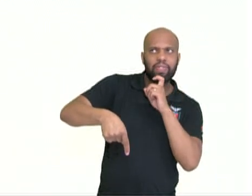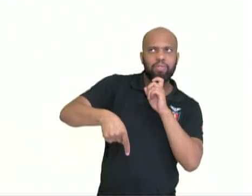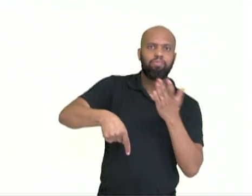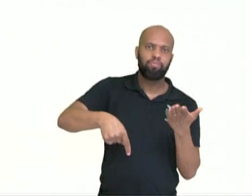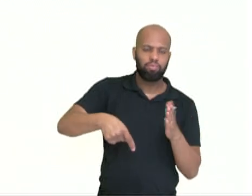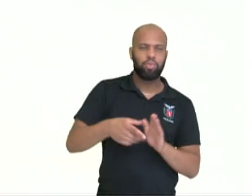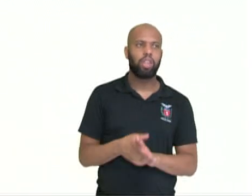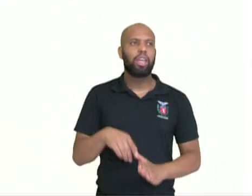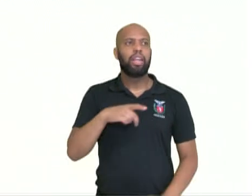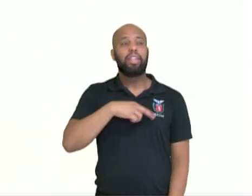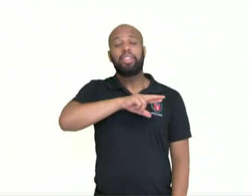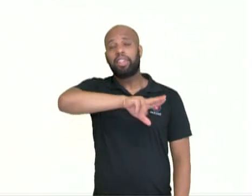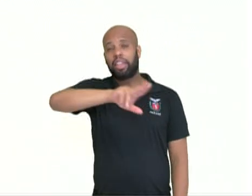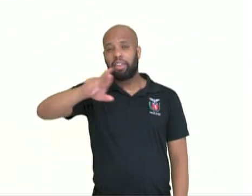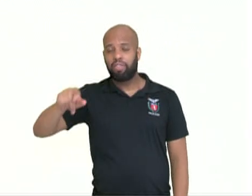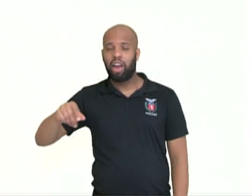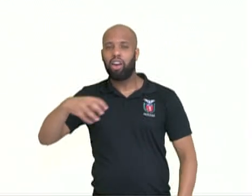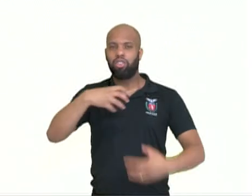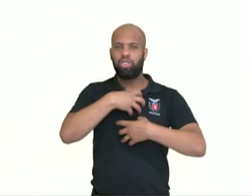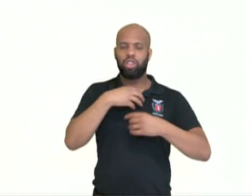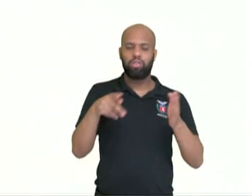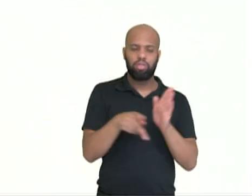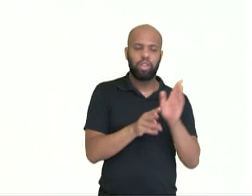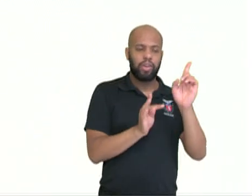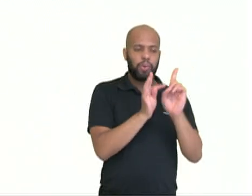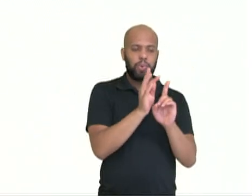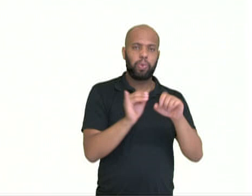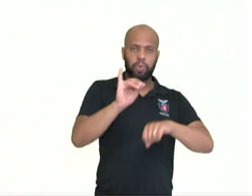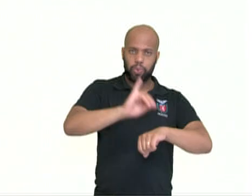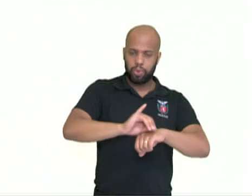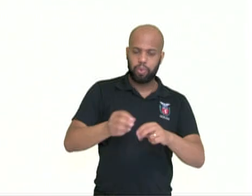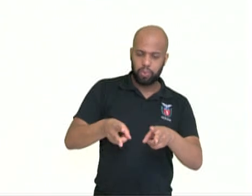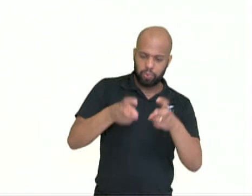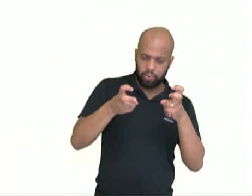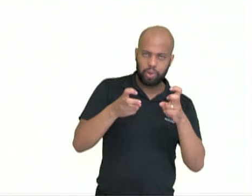instrumentos, diversos termômetros, para diversas aplicações.